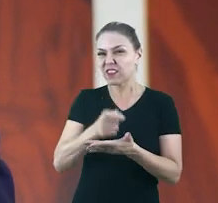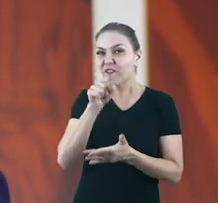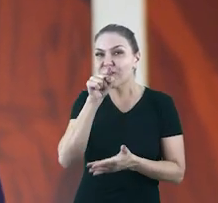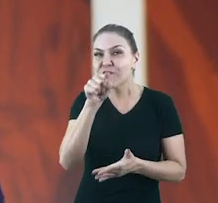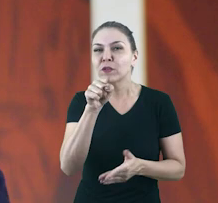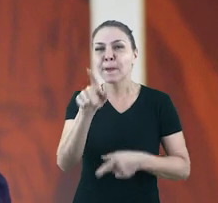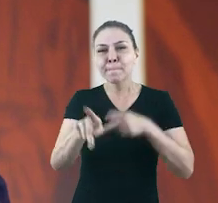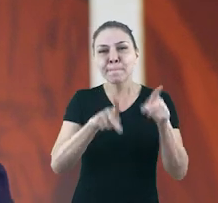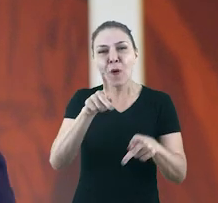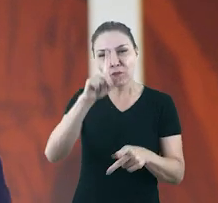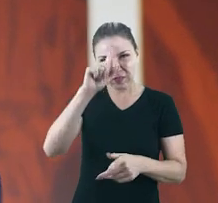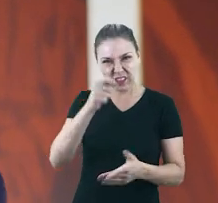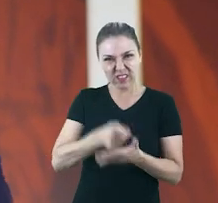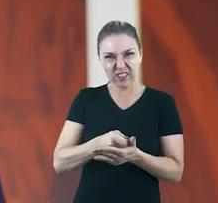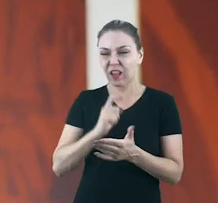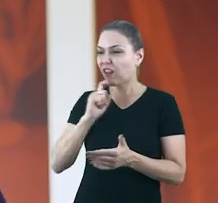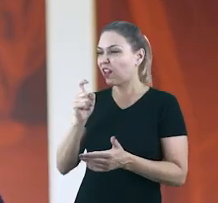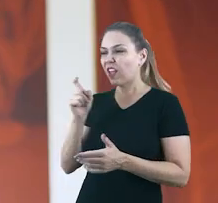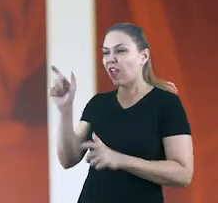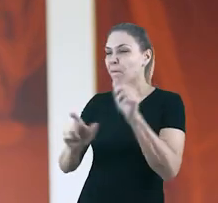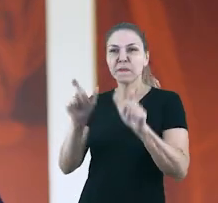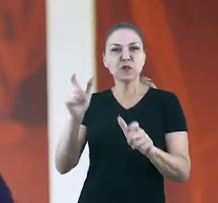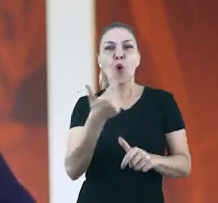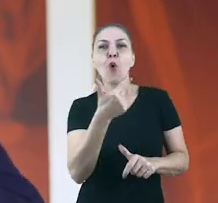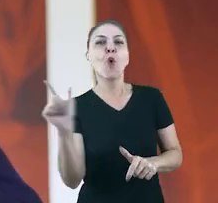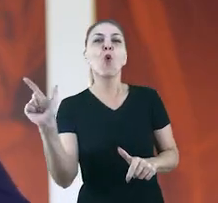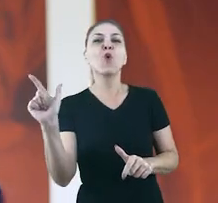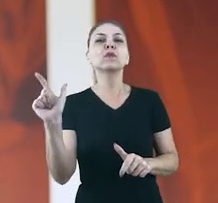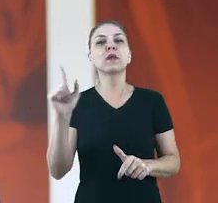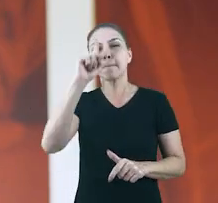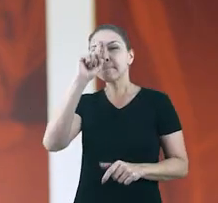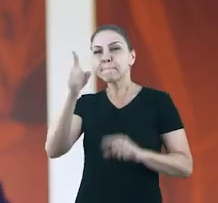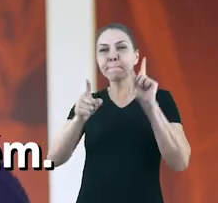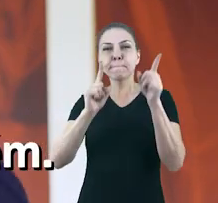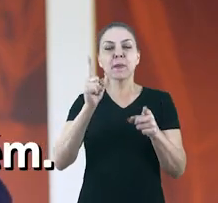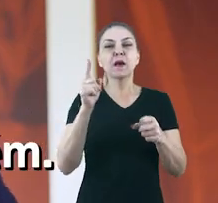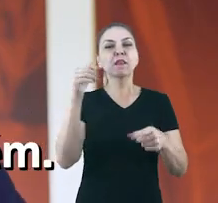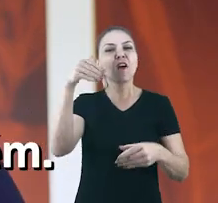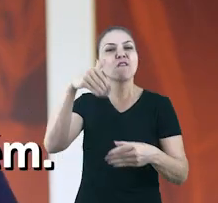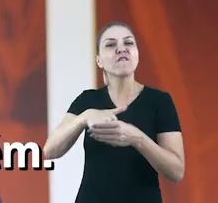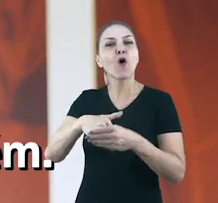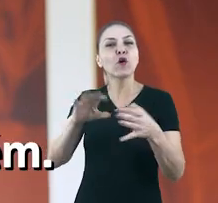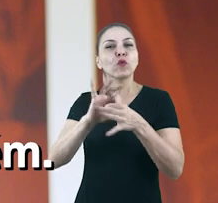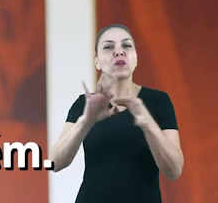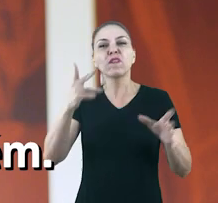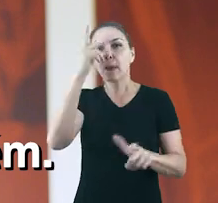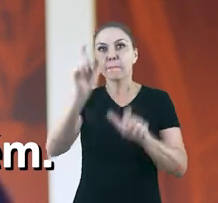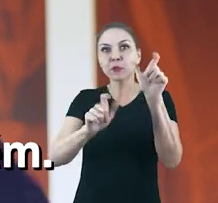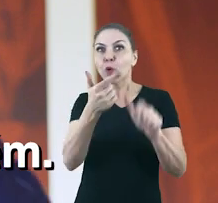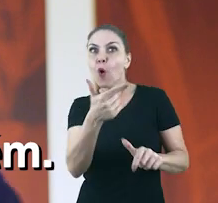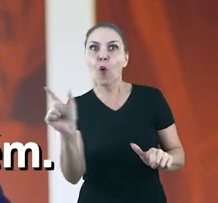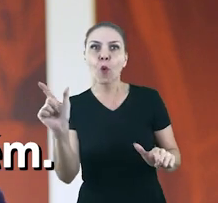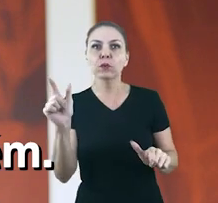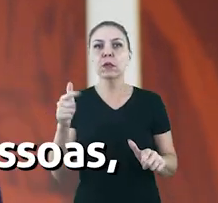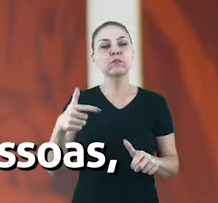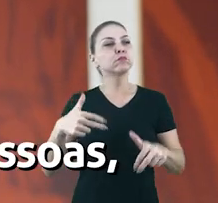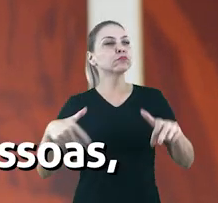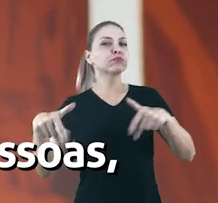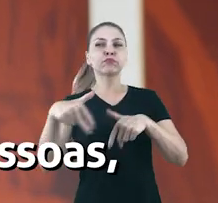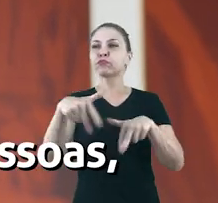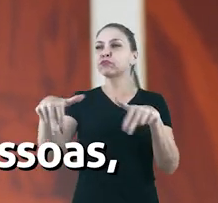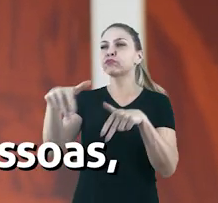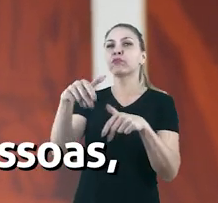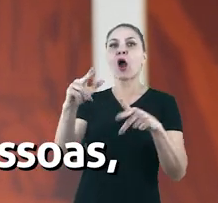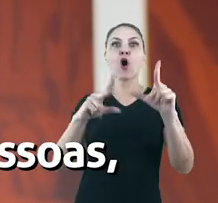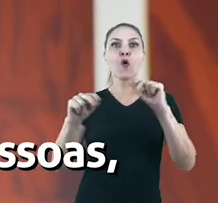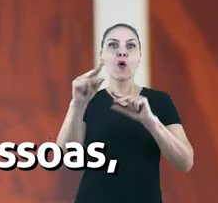decide é você, é o povo, ninguém. Mas ninguém mesmo manda no voto livre e soberano de ninguém. Andando